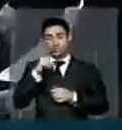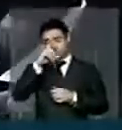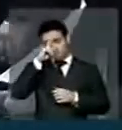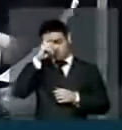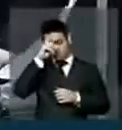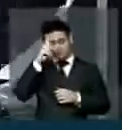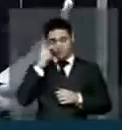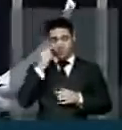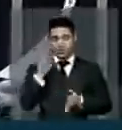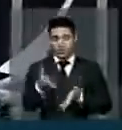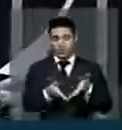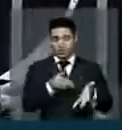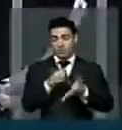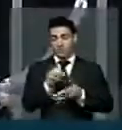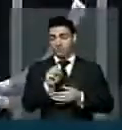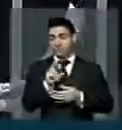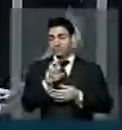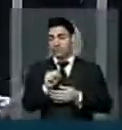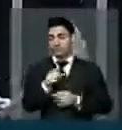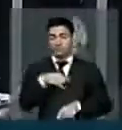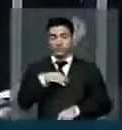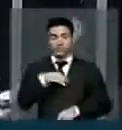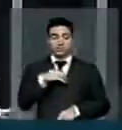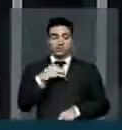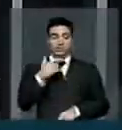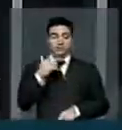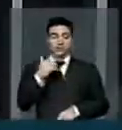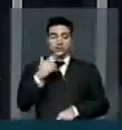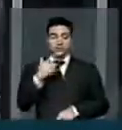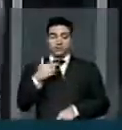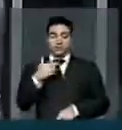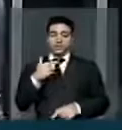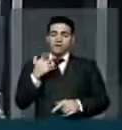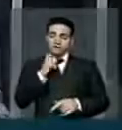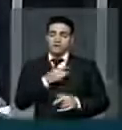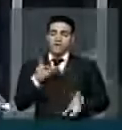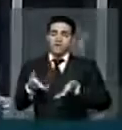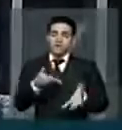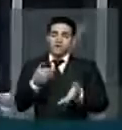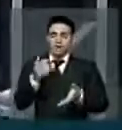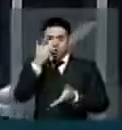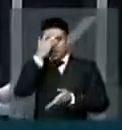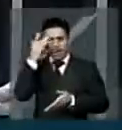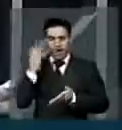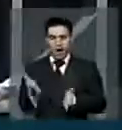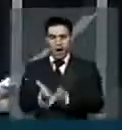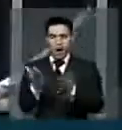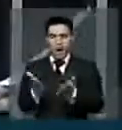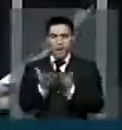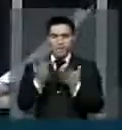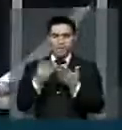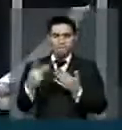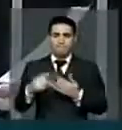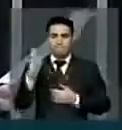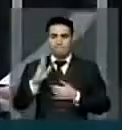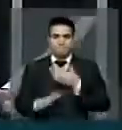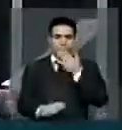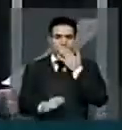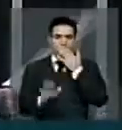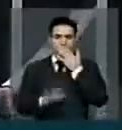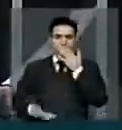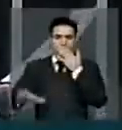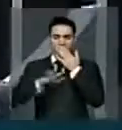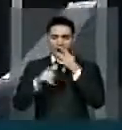que atendem pelo SUS deixem de fazer esse atendimento à população mais carente, mais humilde do nosso país. Detalhe, a maioria